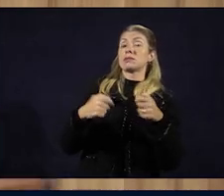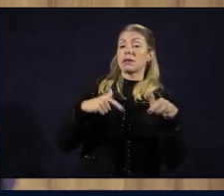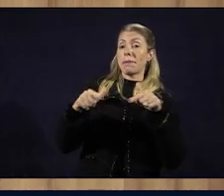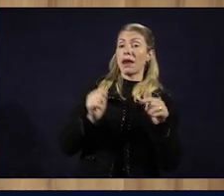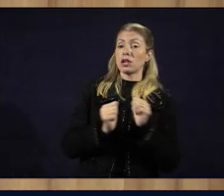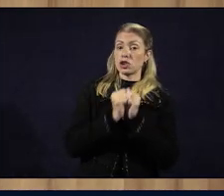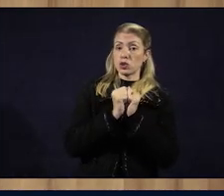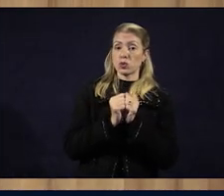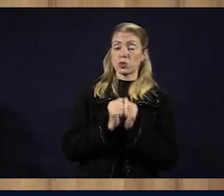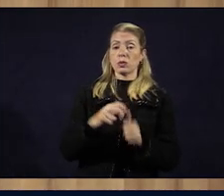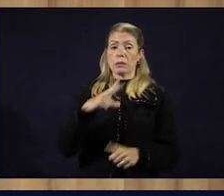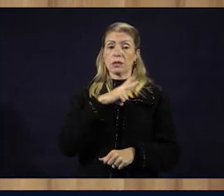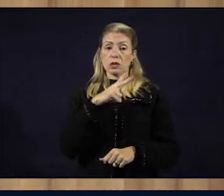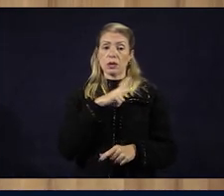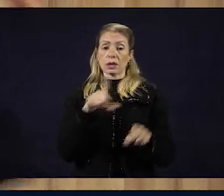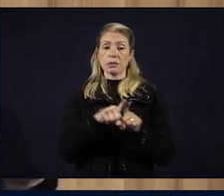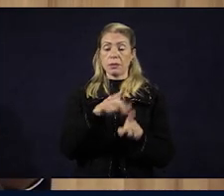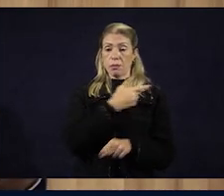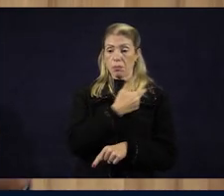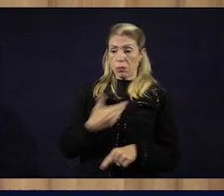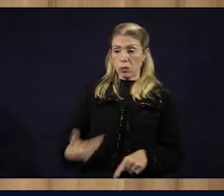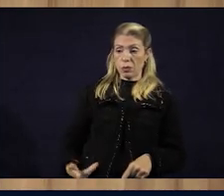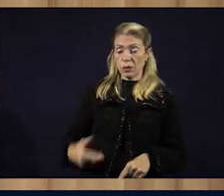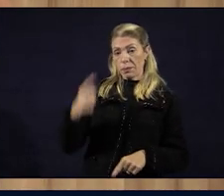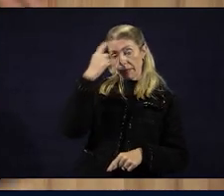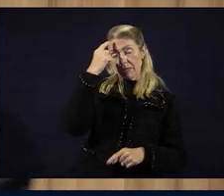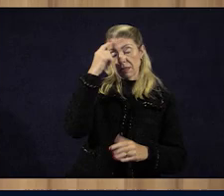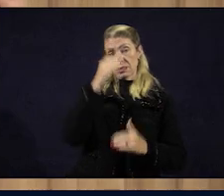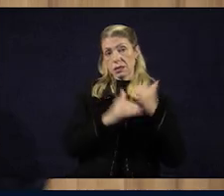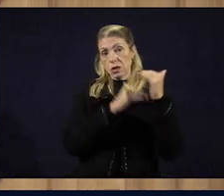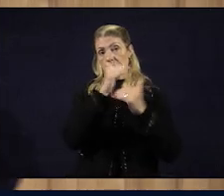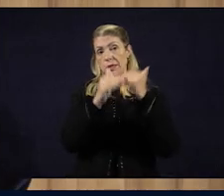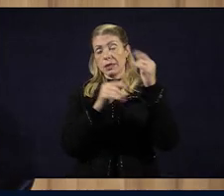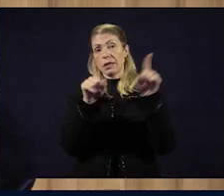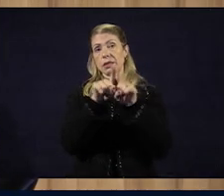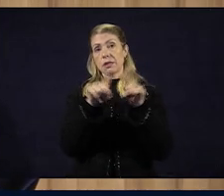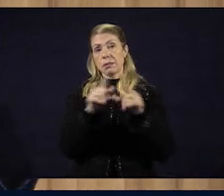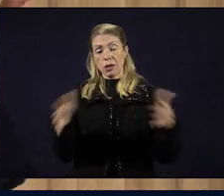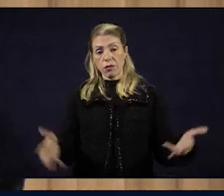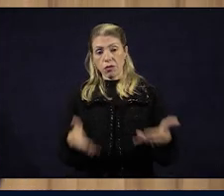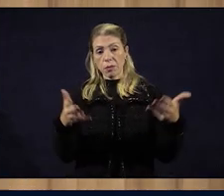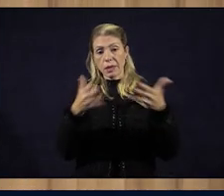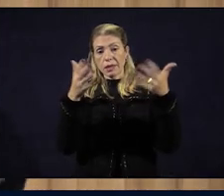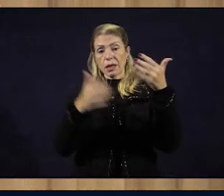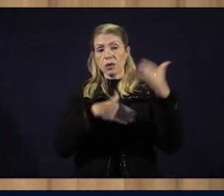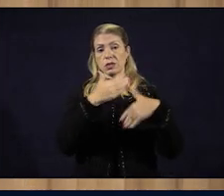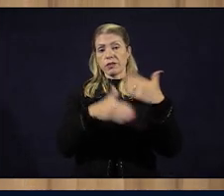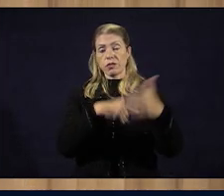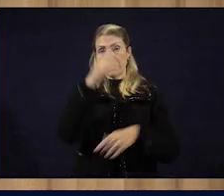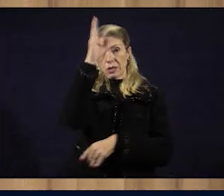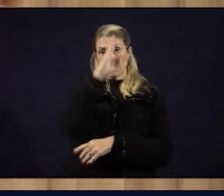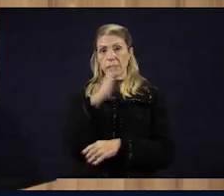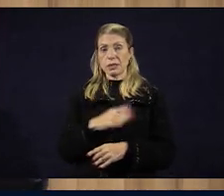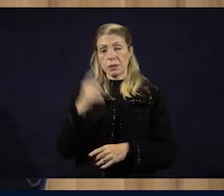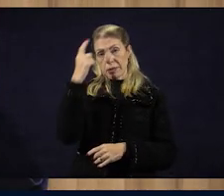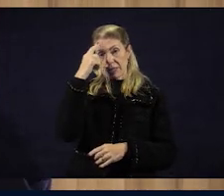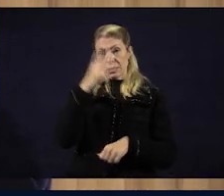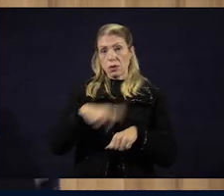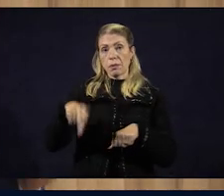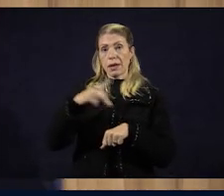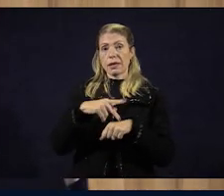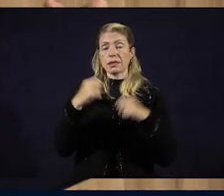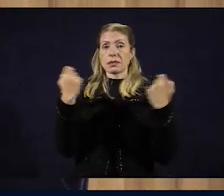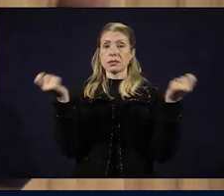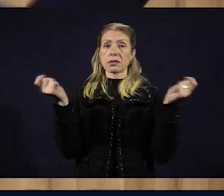setor privado, com as associações, para aumentar nossa posição, fomentar esse desenvolvimento do Brasil, para que o país tenha uma posição cada